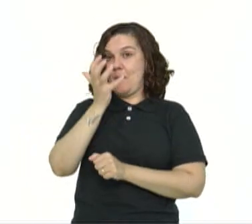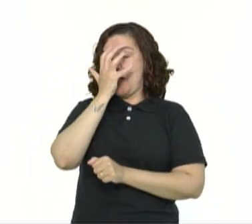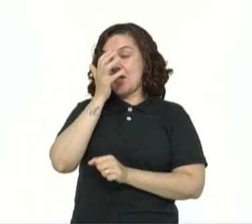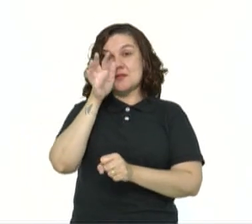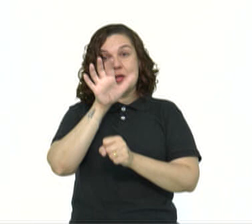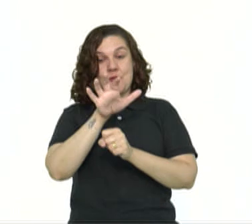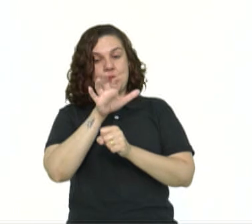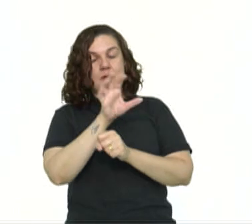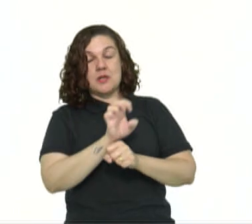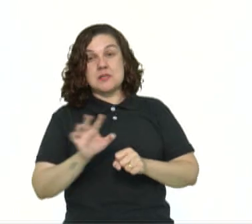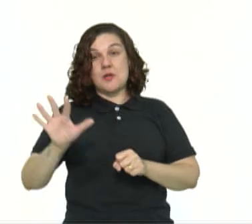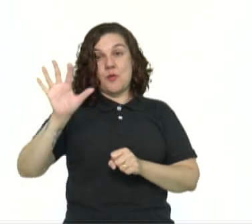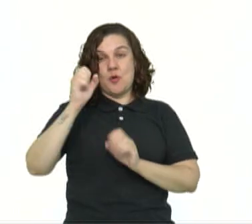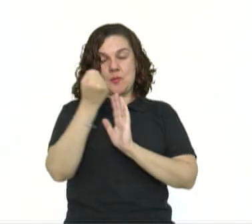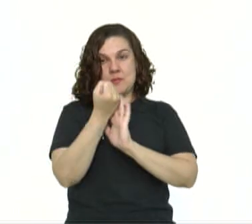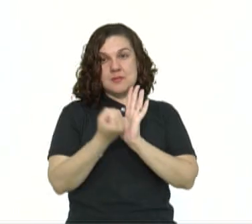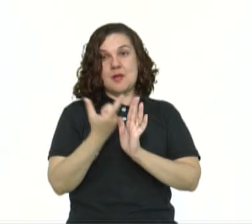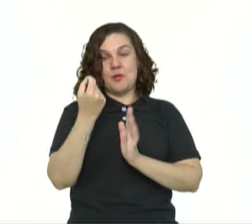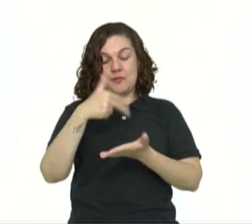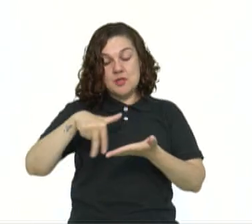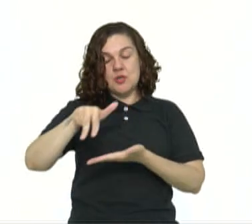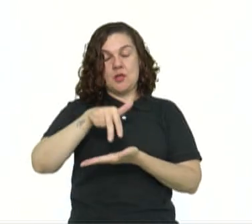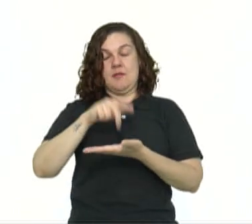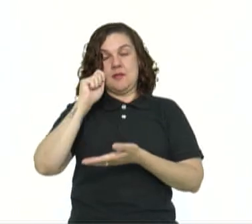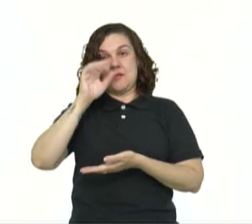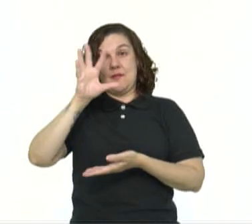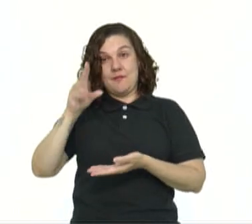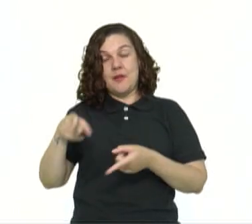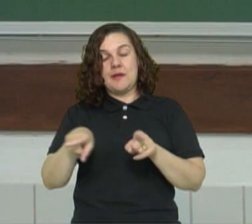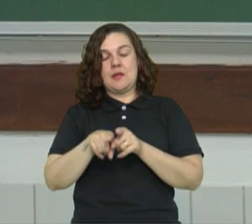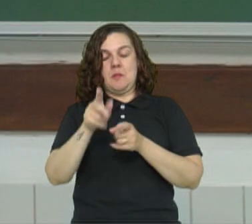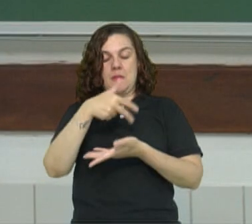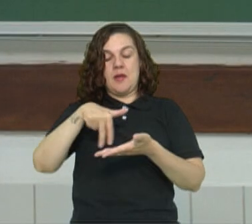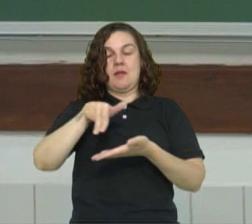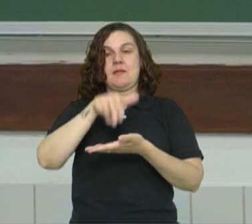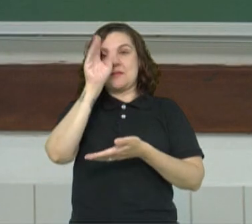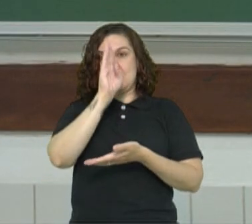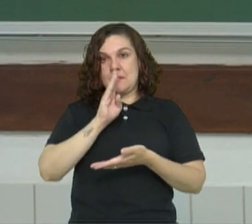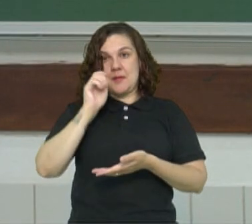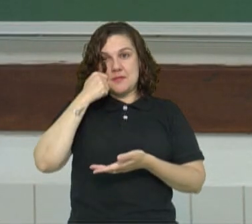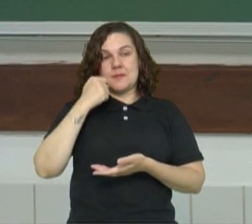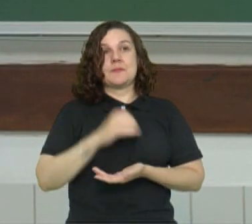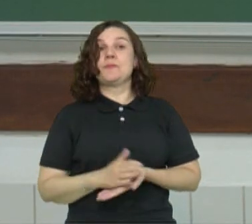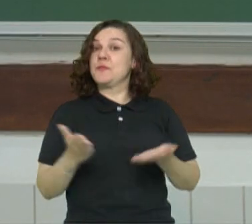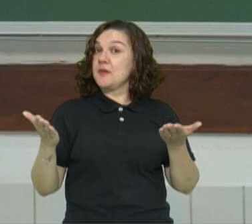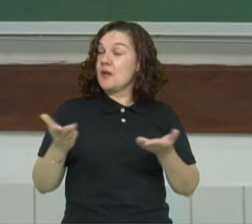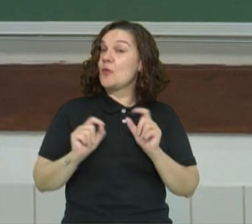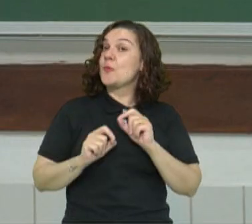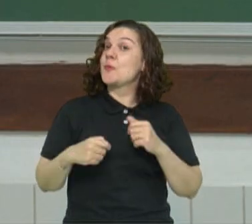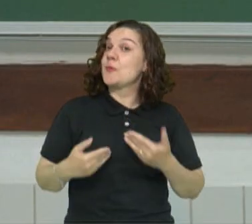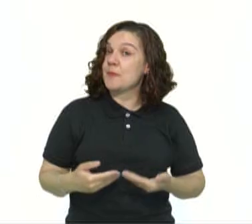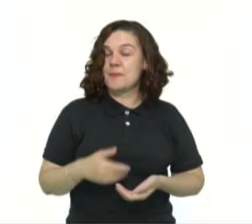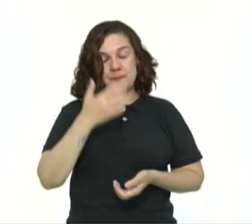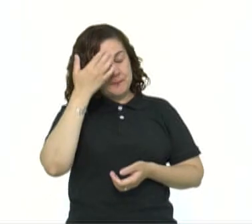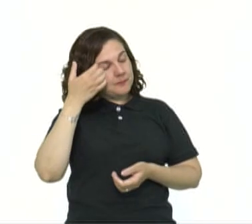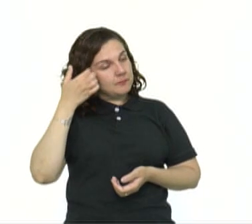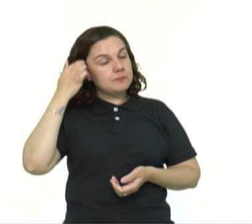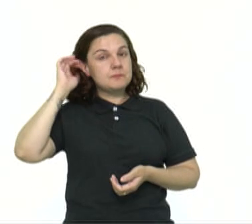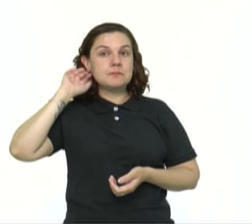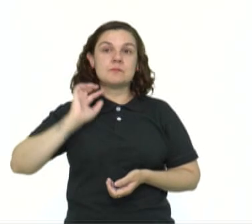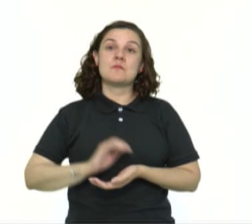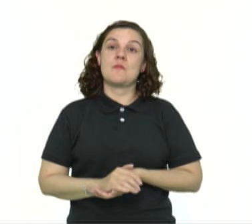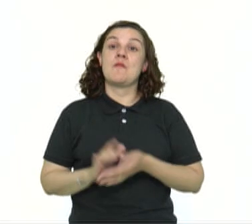do século XX, danças africanas e danças afro-brasileiras. O que temos hoje